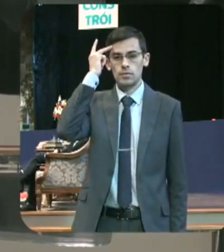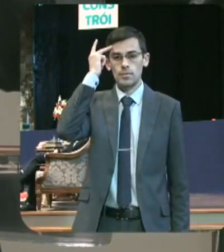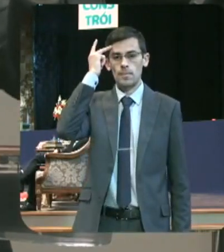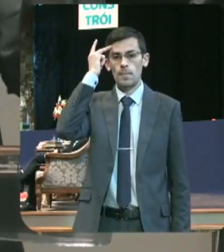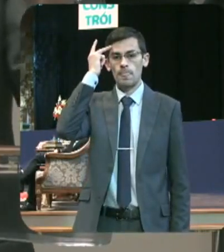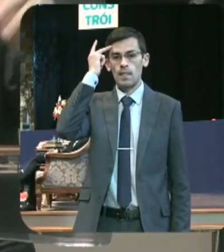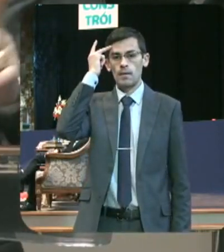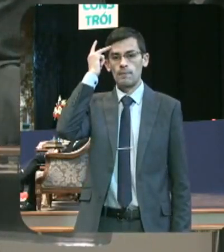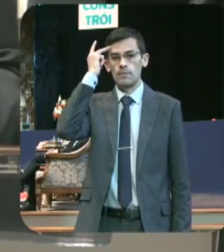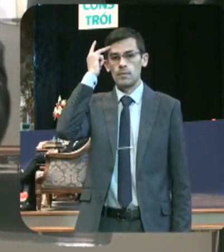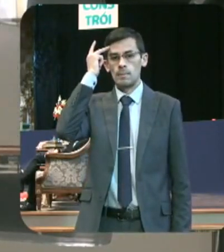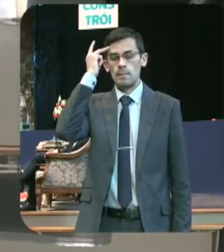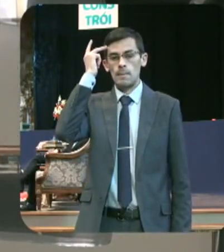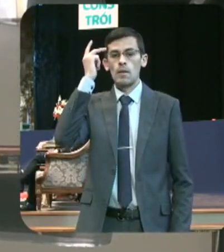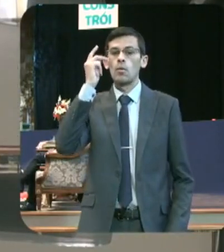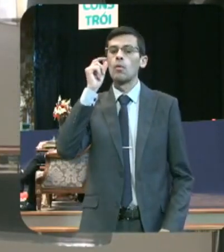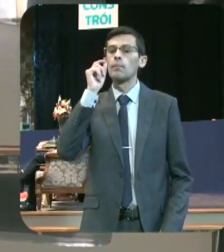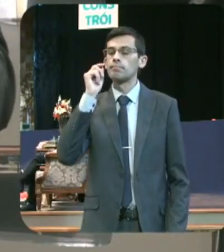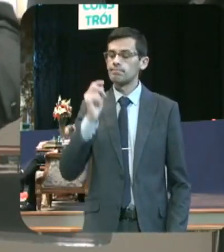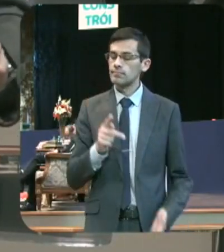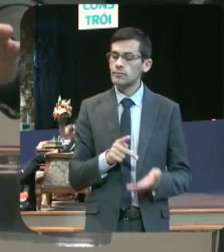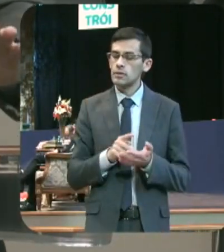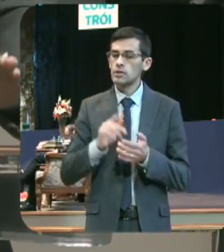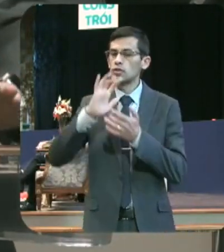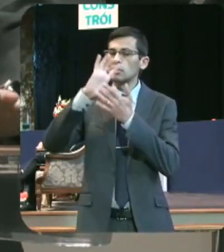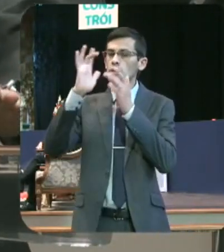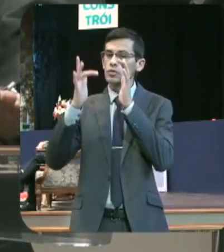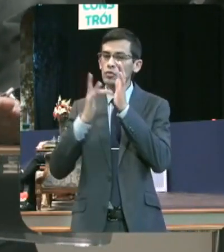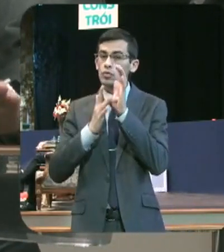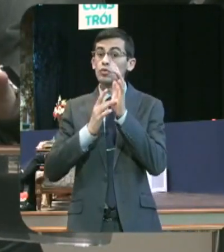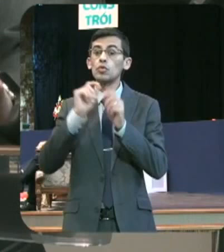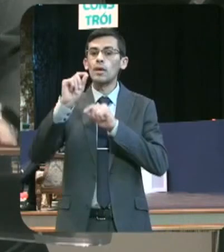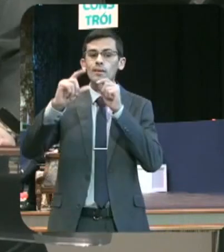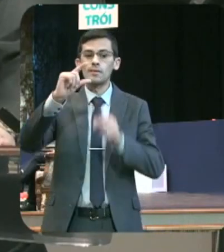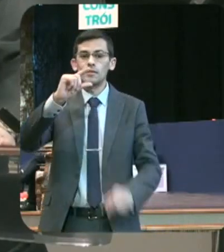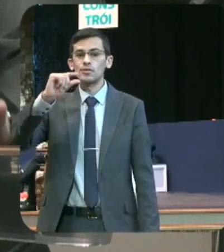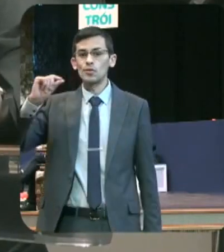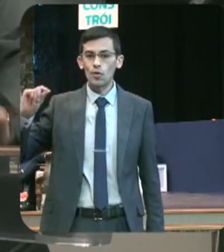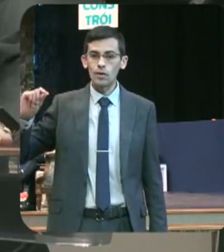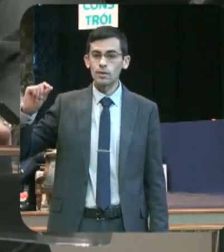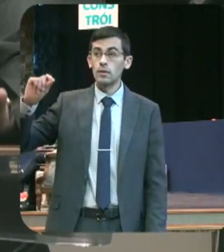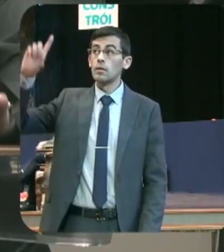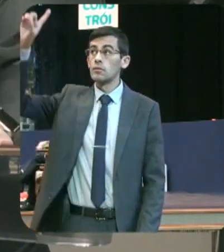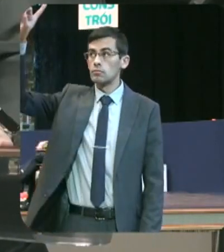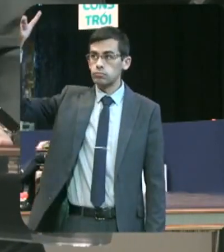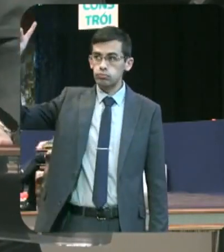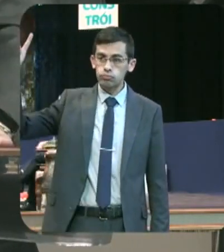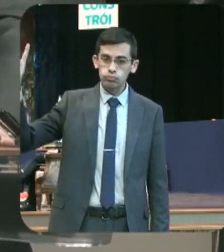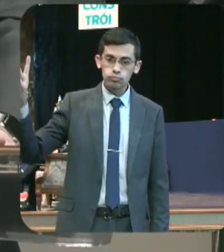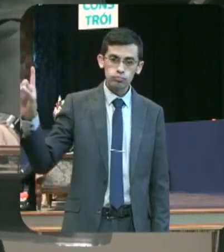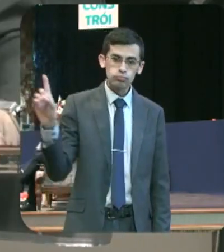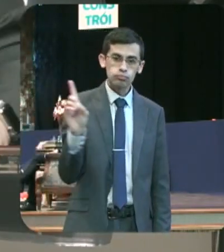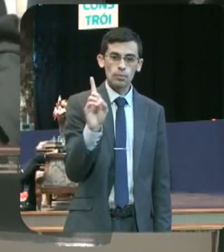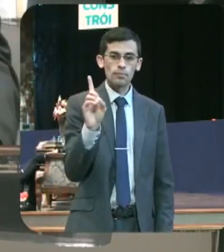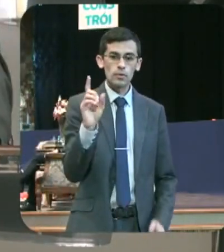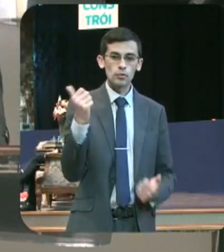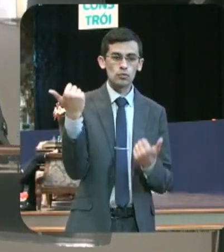não o acidente, e olha, e Jesus decide pagar a conta do mal